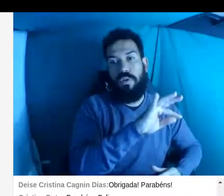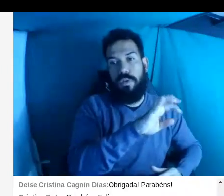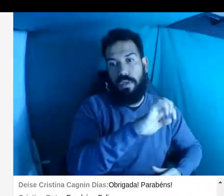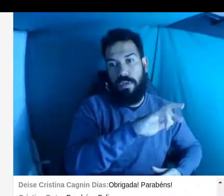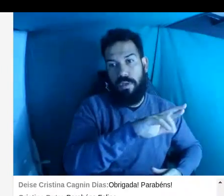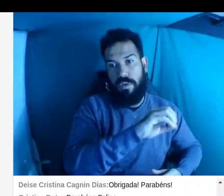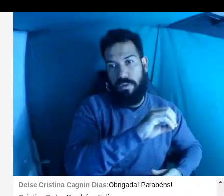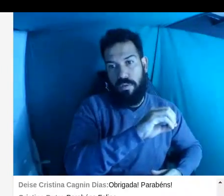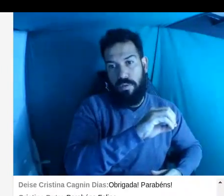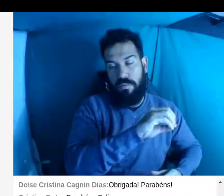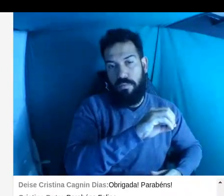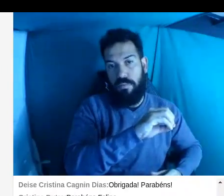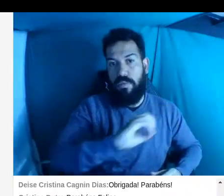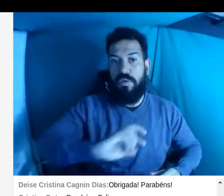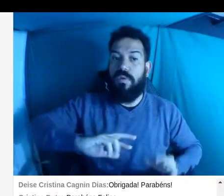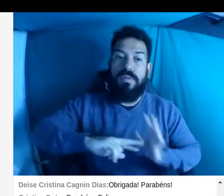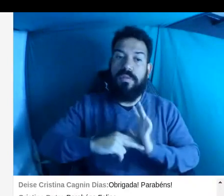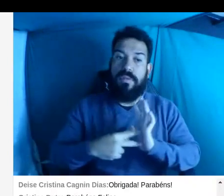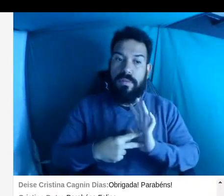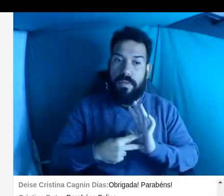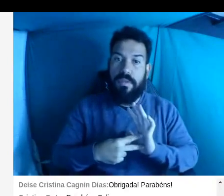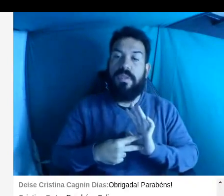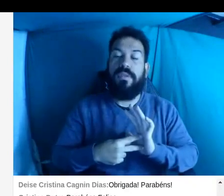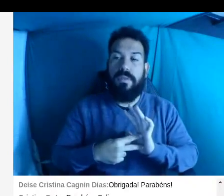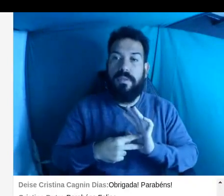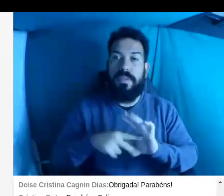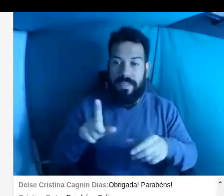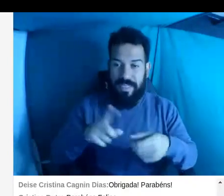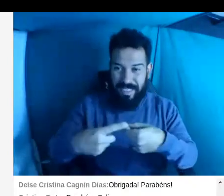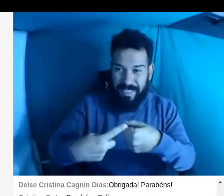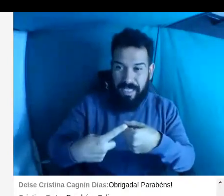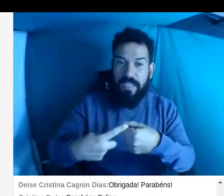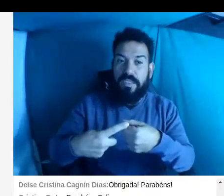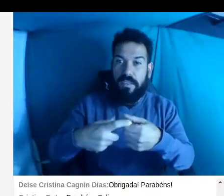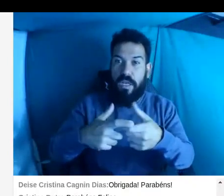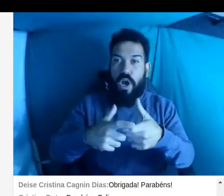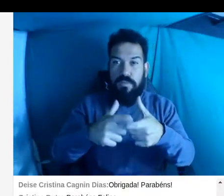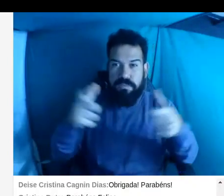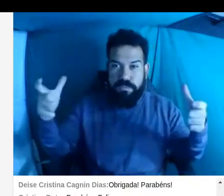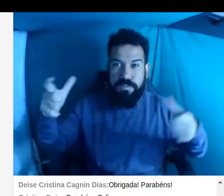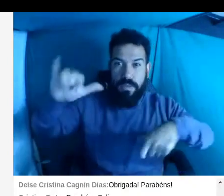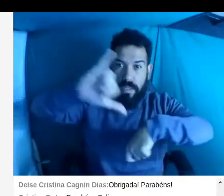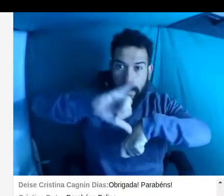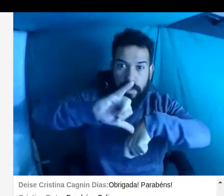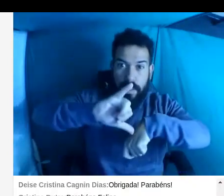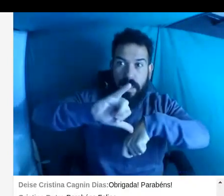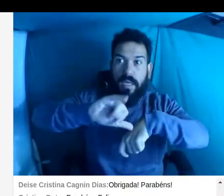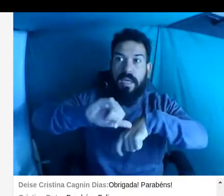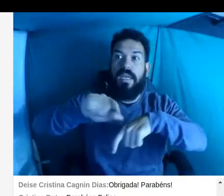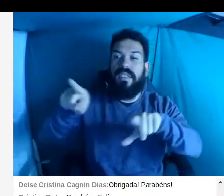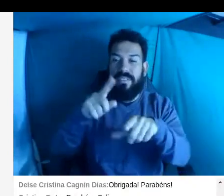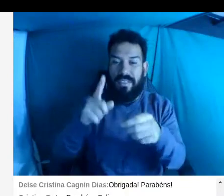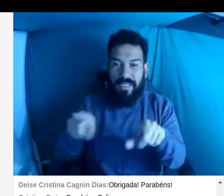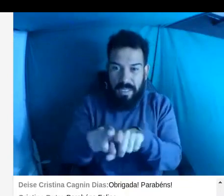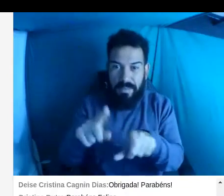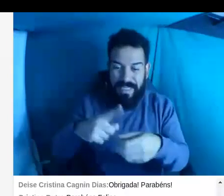só nas grandes cidades ou nas capitais haja audiodescrição, mas que nós,